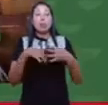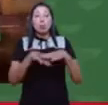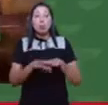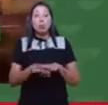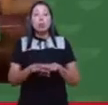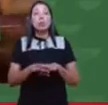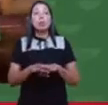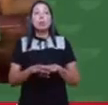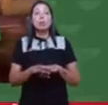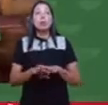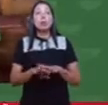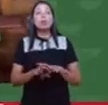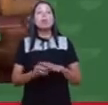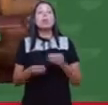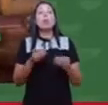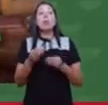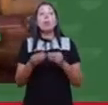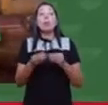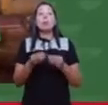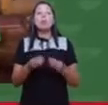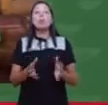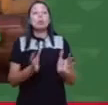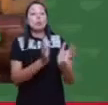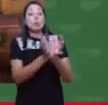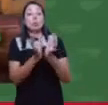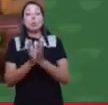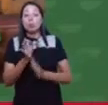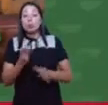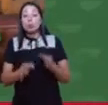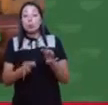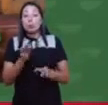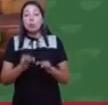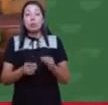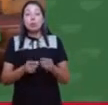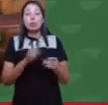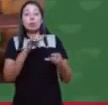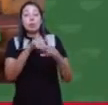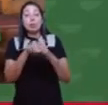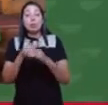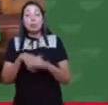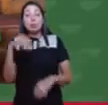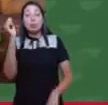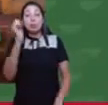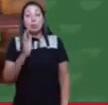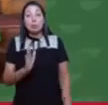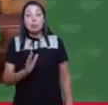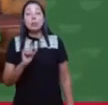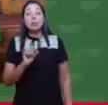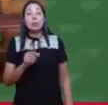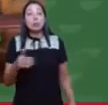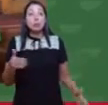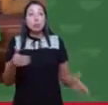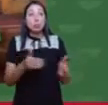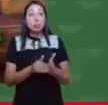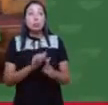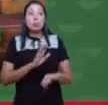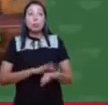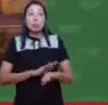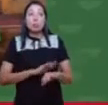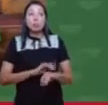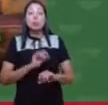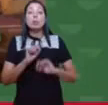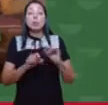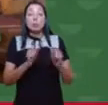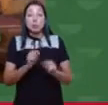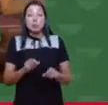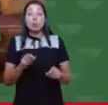introduzidas no, digamos assim, no arcabouço jurídico eleitoral brasileiro de última hora,